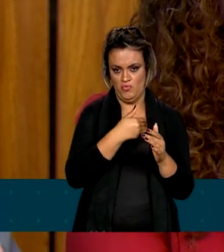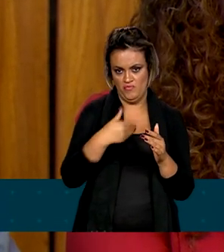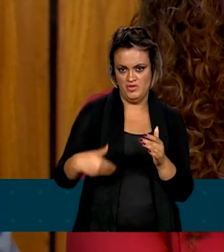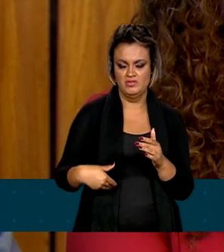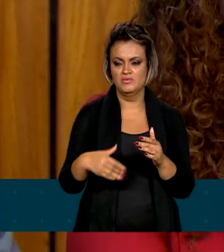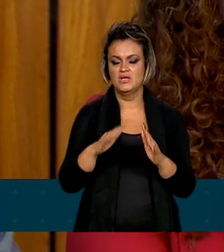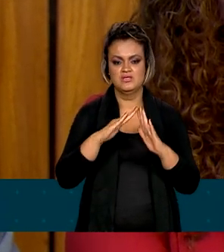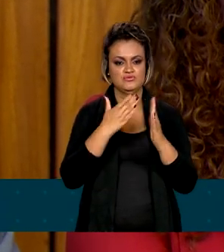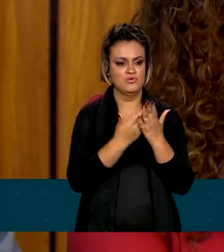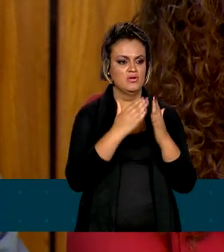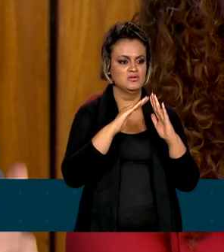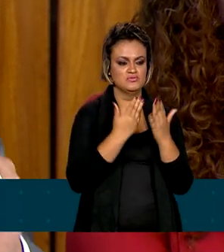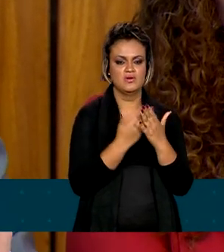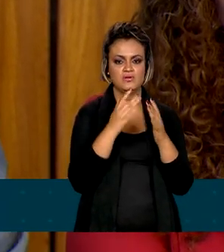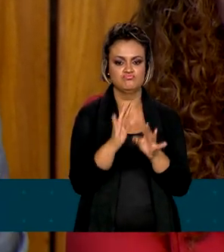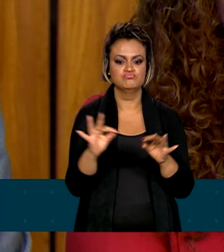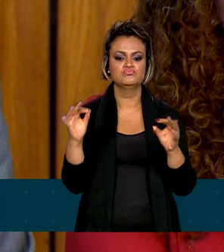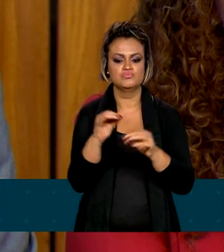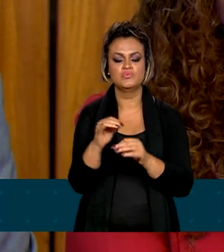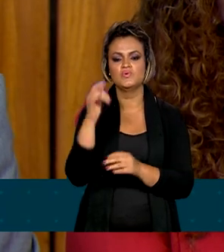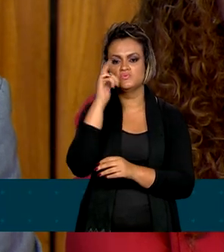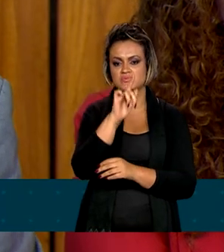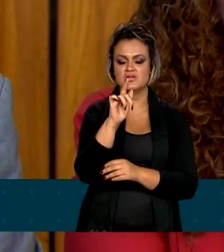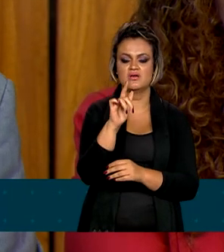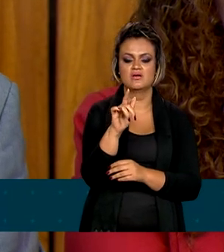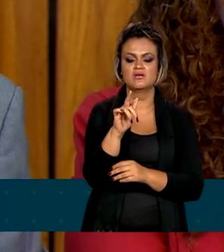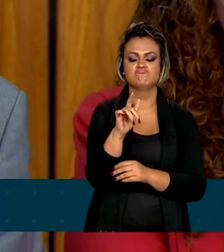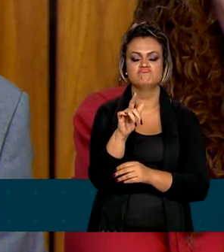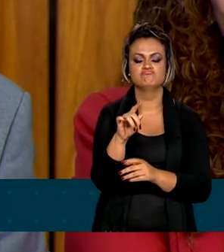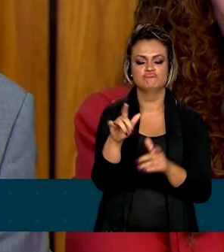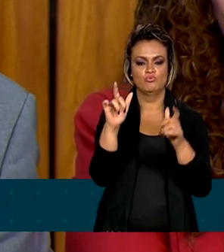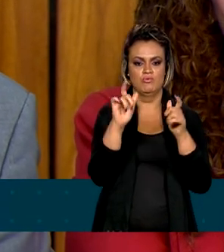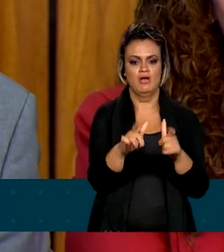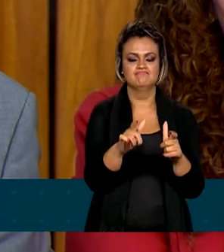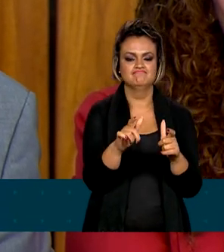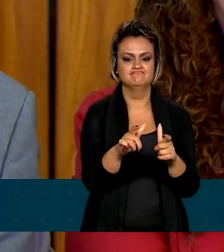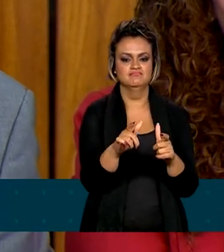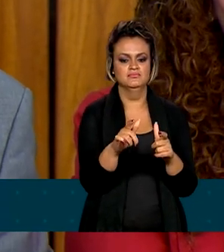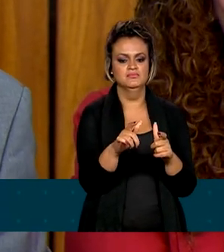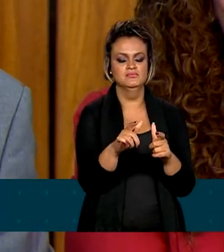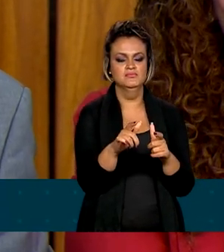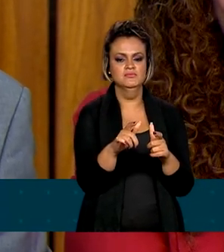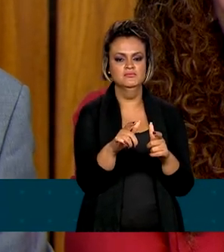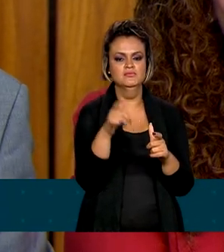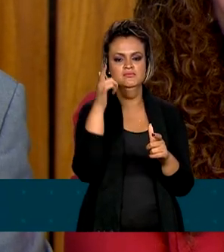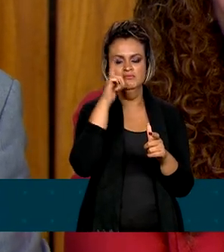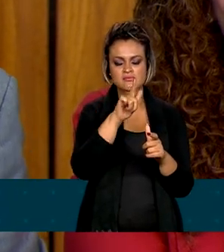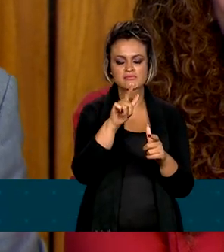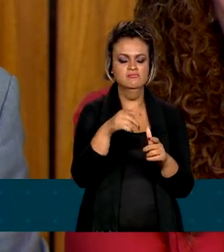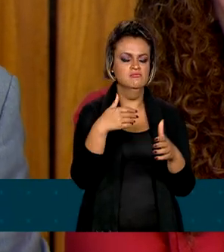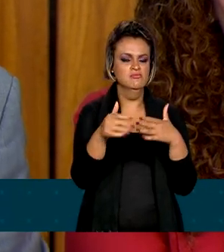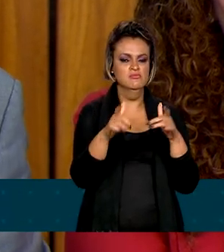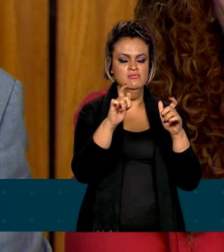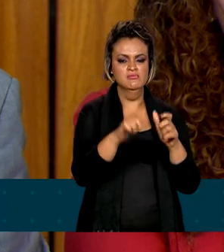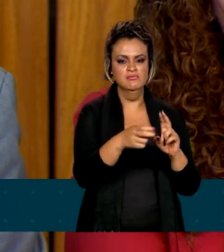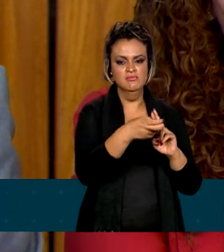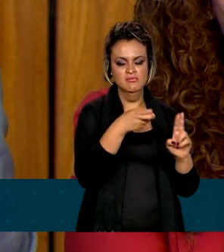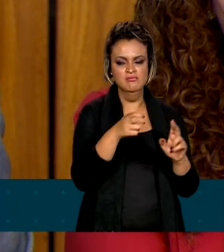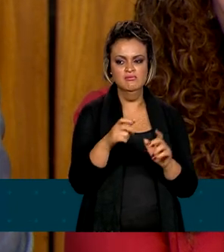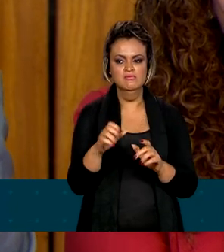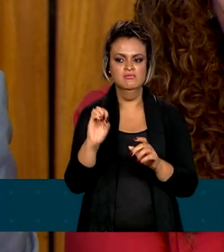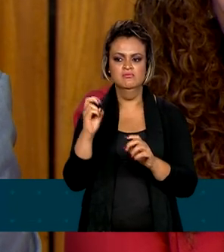as escolas municipais desse país estejam no distrito, na localidade, numa aldeia indígena,